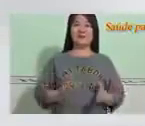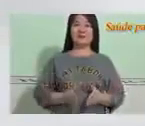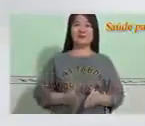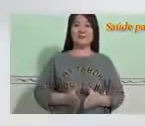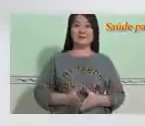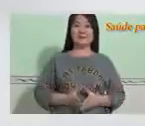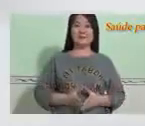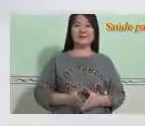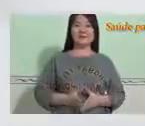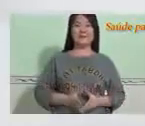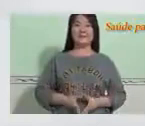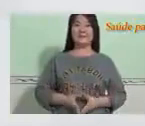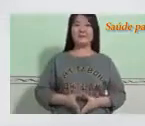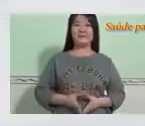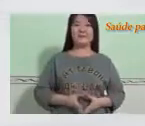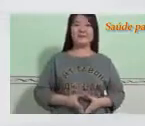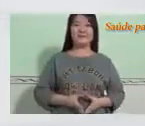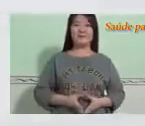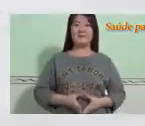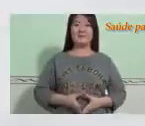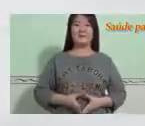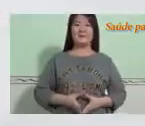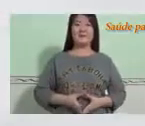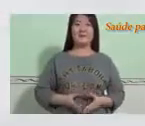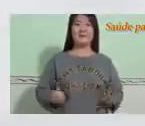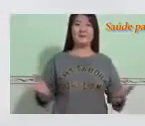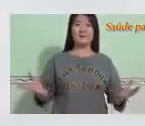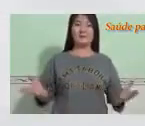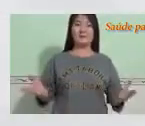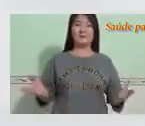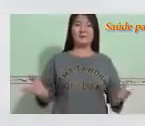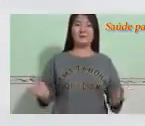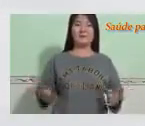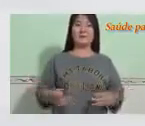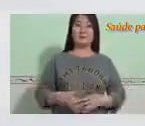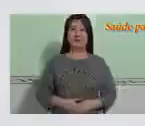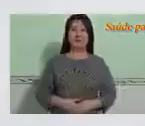MPORTANTEDSTACARQUESTE estudo ainda está em fase inicial e foi realizado apenas com camundongos,